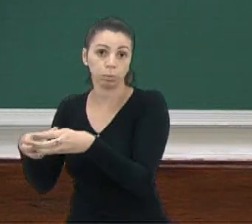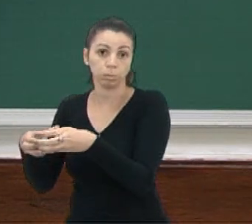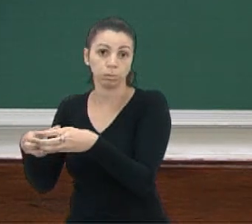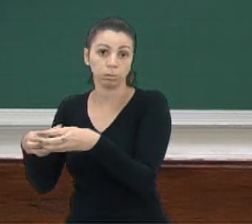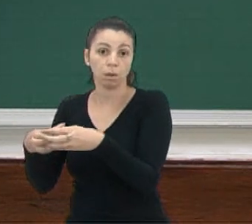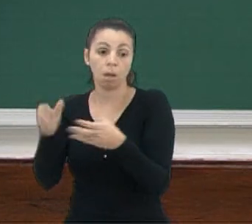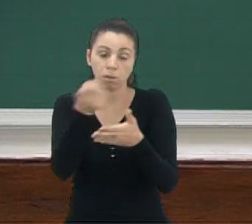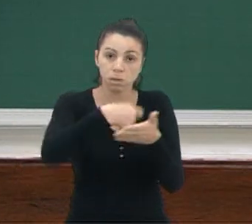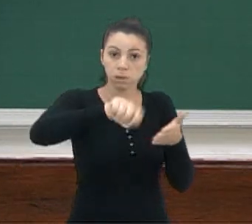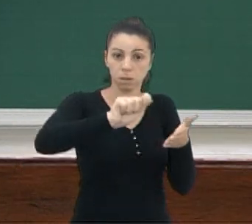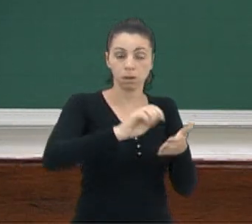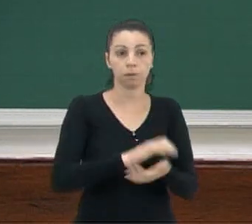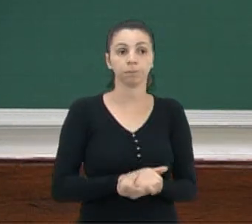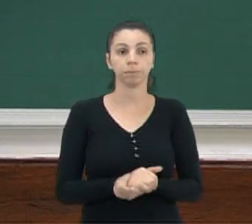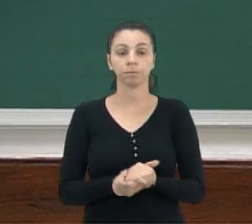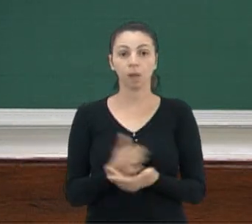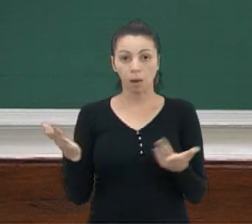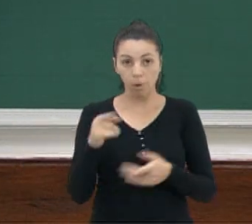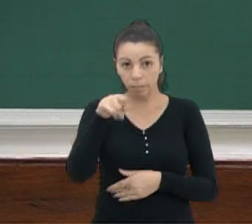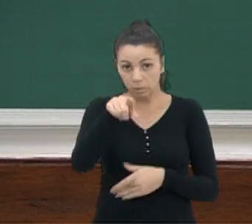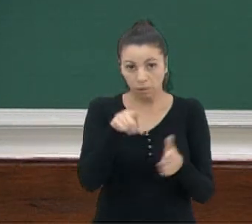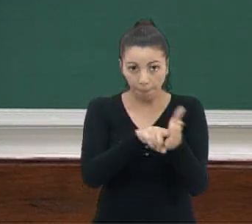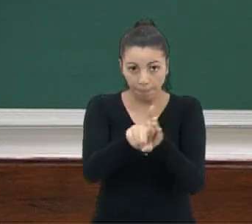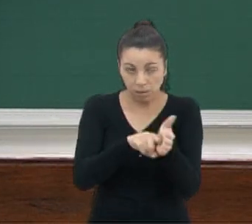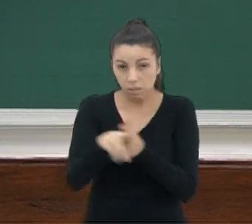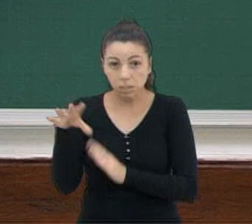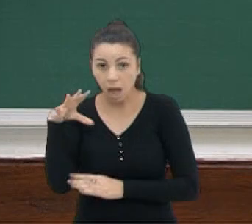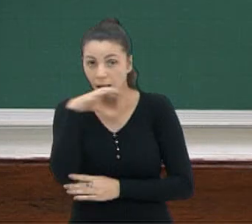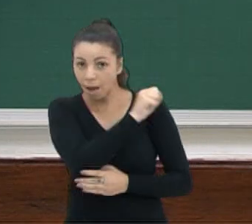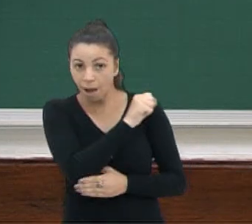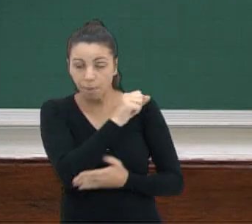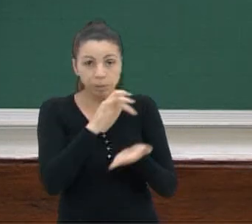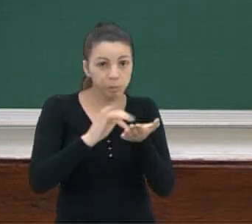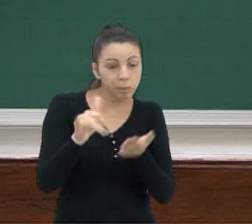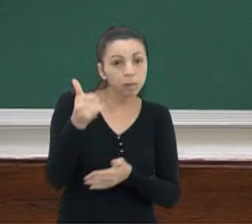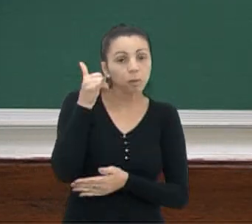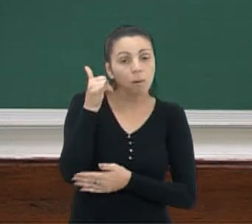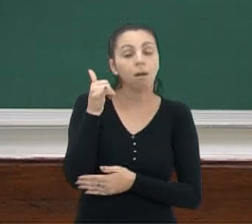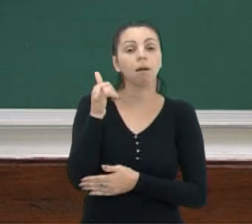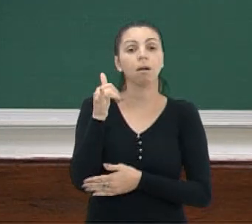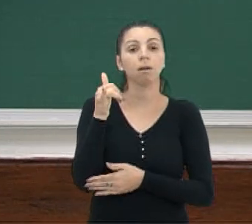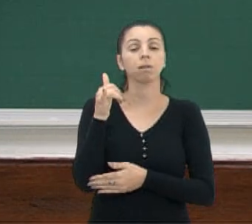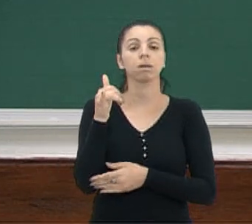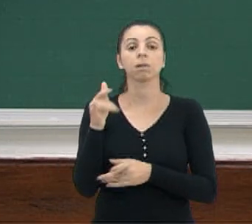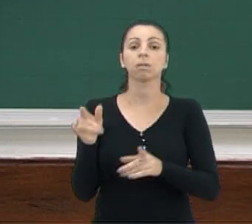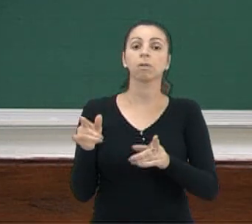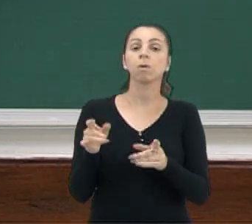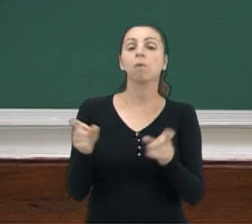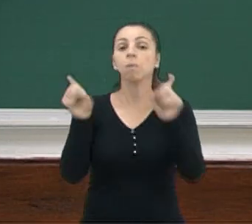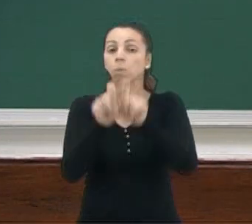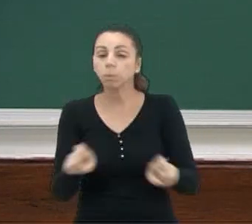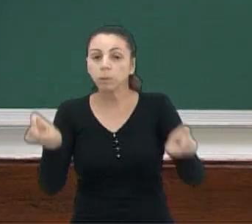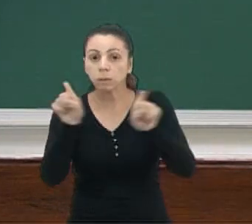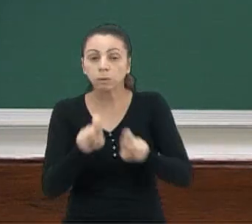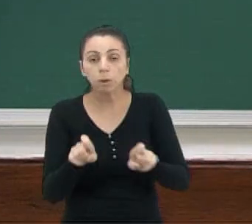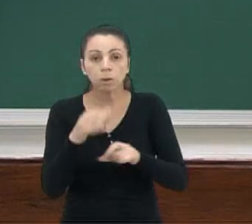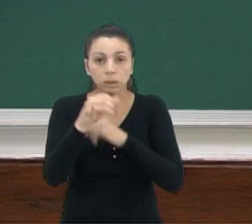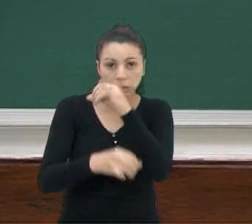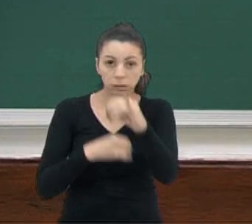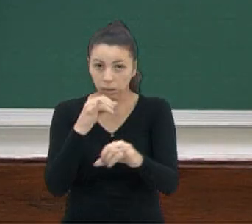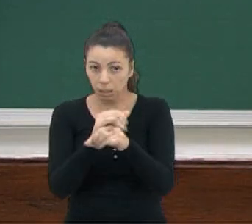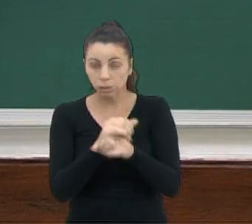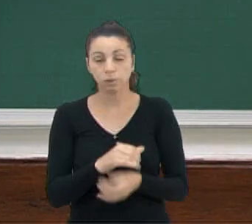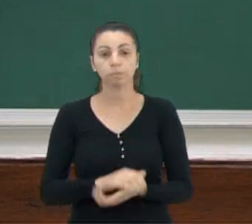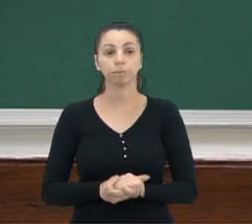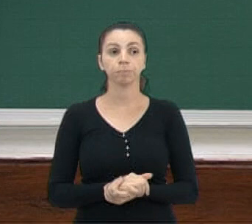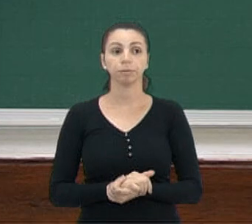Agora vocês vão fazer uma pesquisa rápida aí no celular, no computador de vocês, sobre quais outros